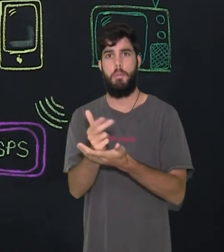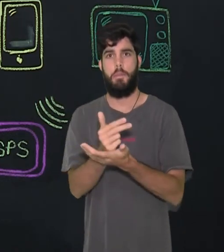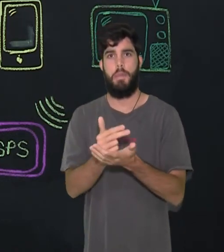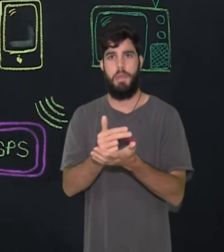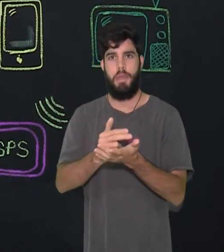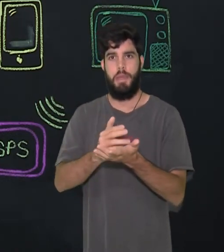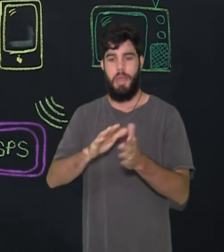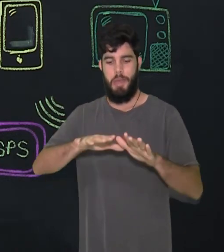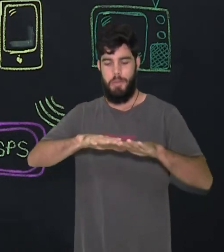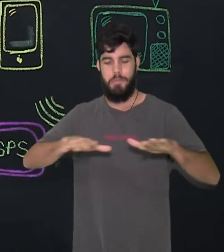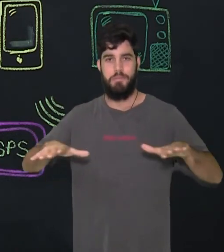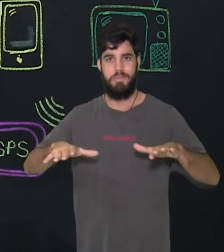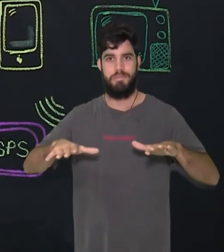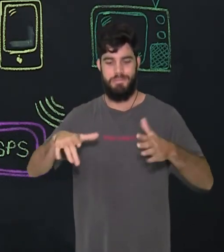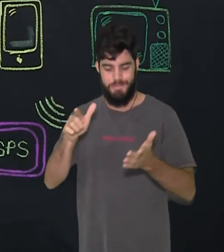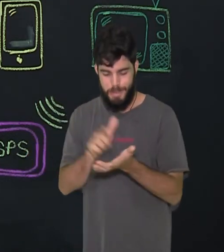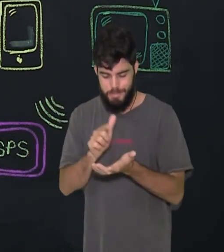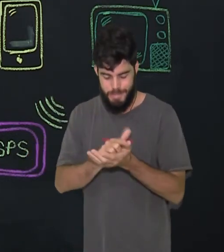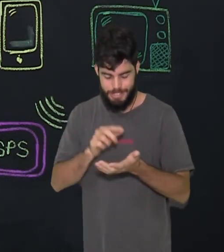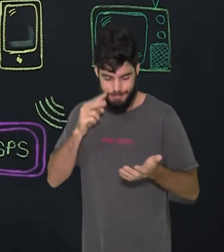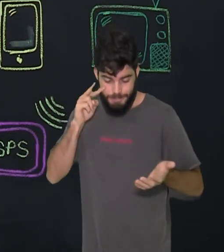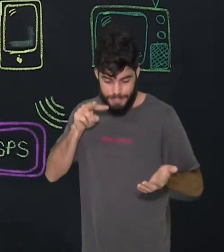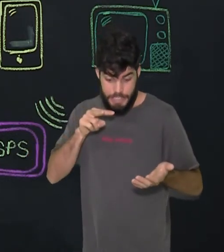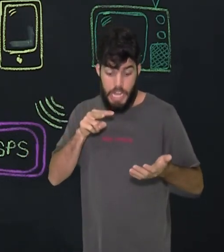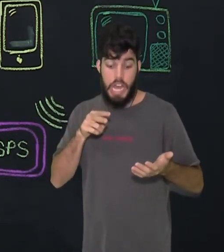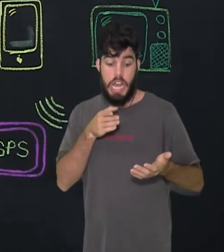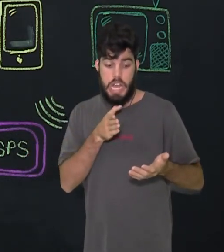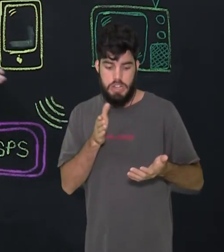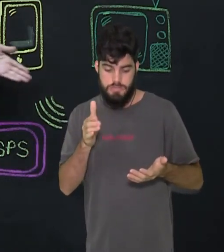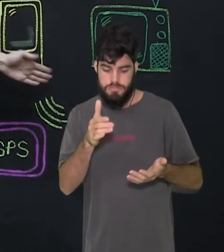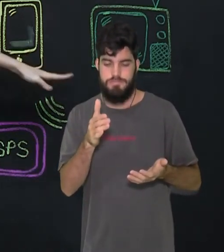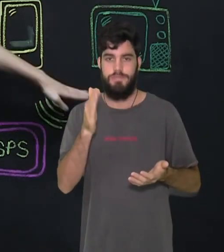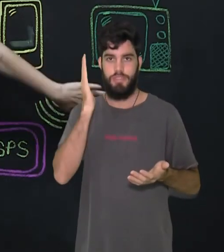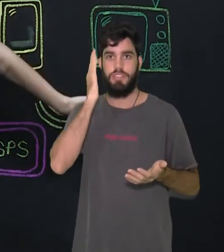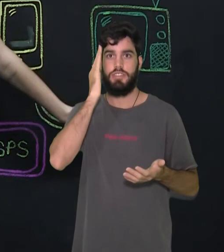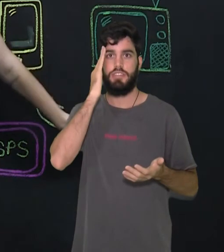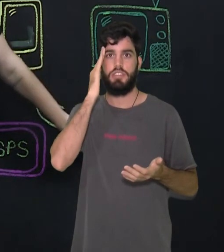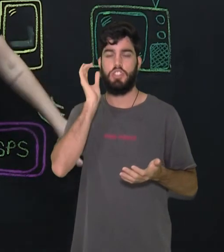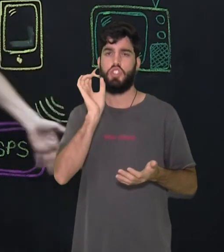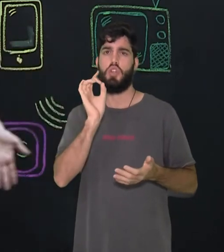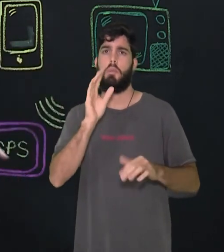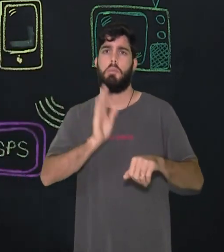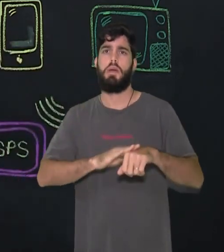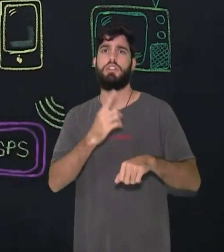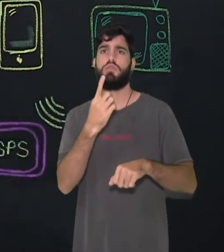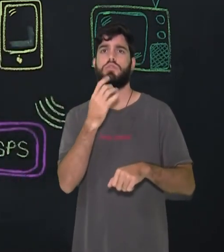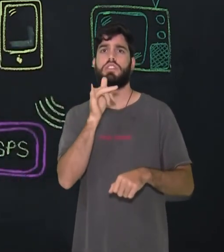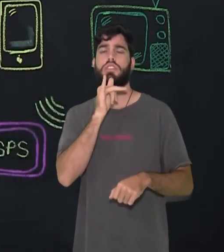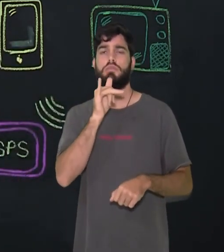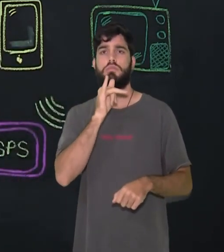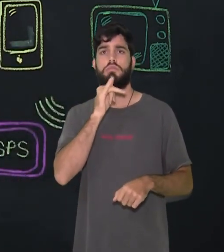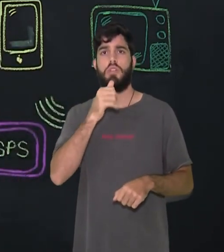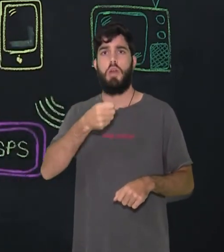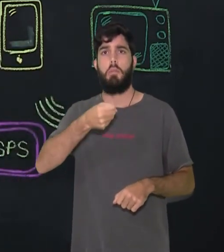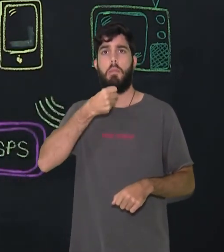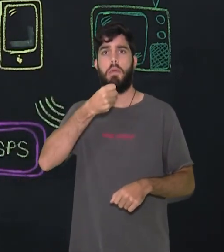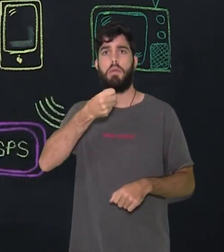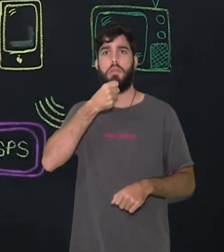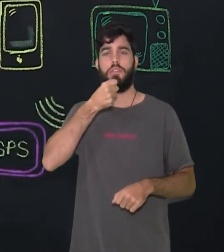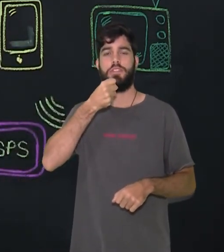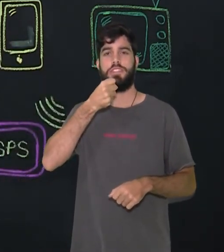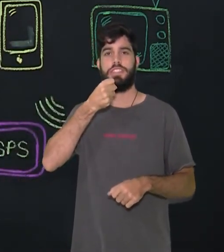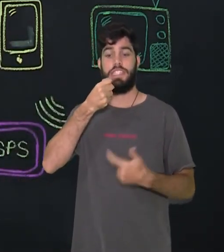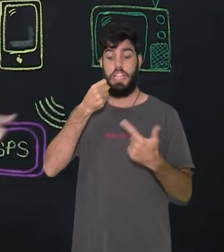você dá uma olhada para entender como se locomover ali. Isso é bacana também. E aí, só para dar mais um exemplo, o microfone. O microfone sem